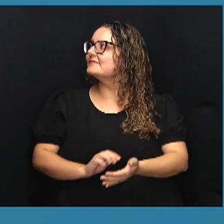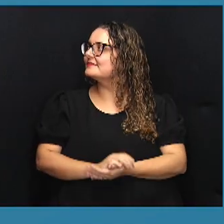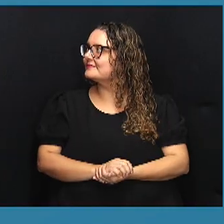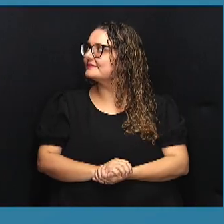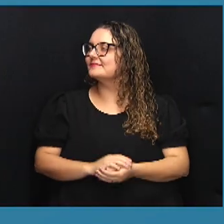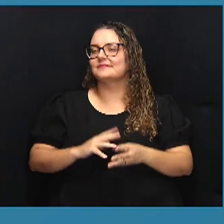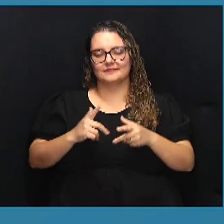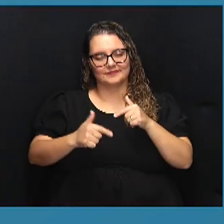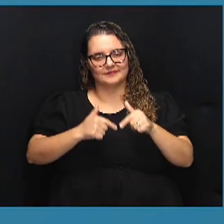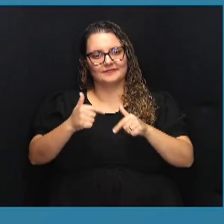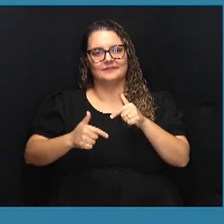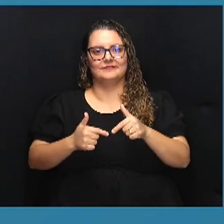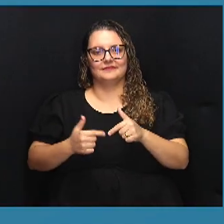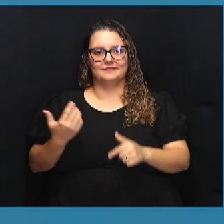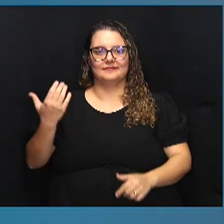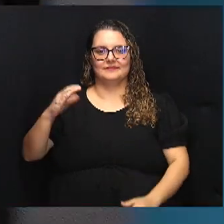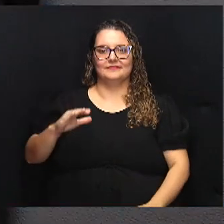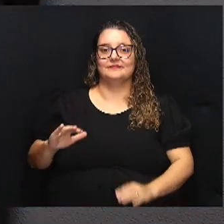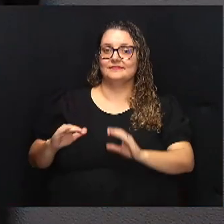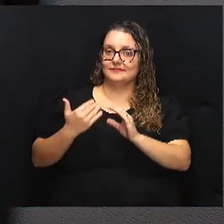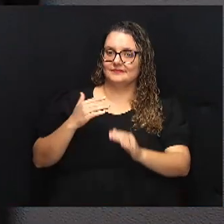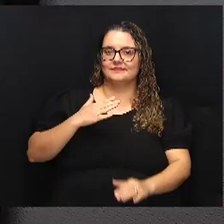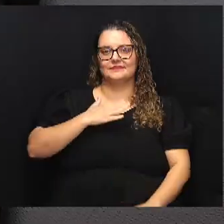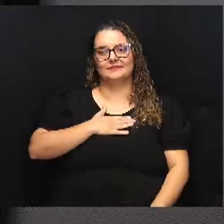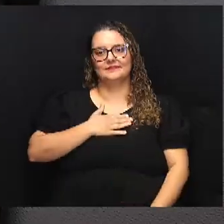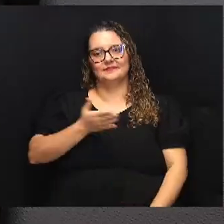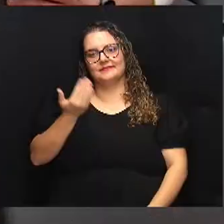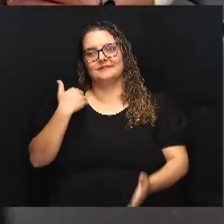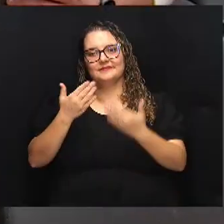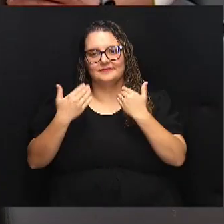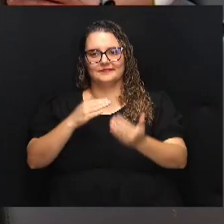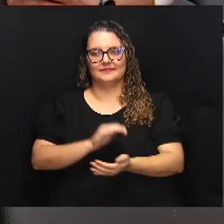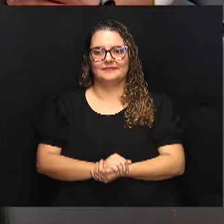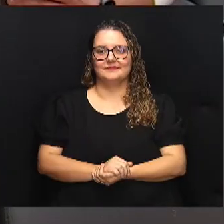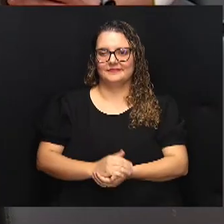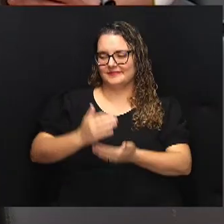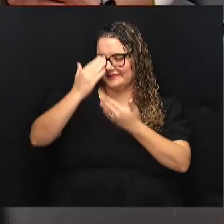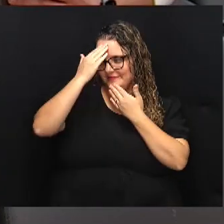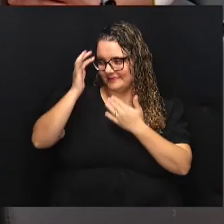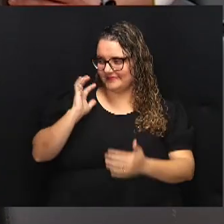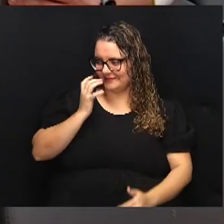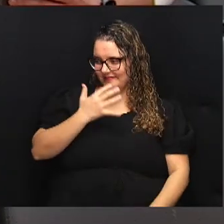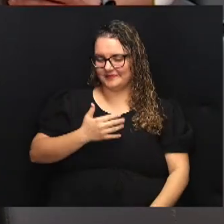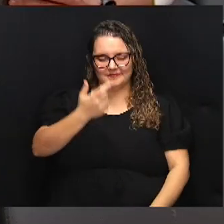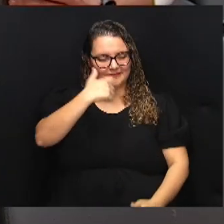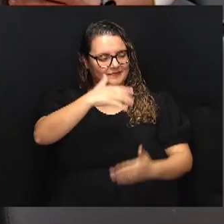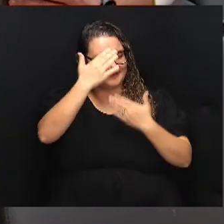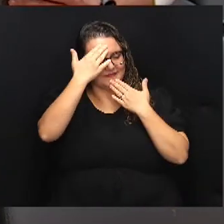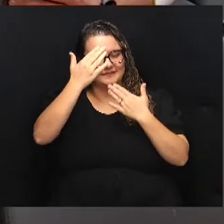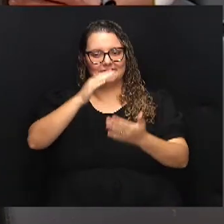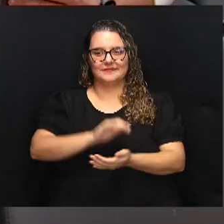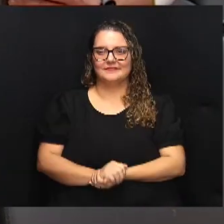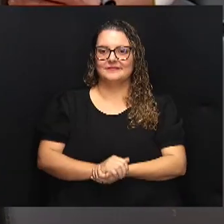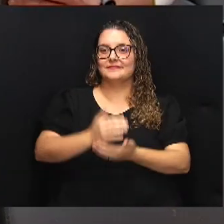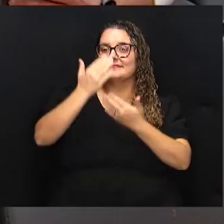todo o trabalho lá que a gente coloca. Mande uma mensagem para mim, vamos conversar. Herbert, muito obrigado, viu? Eu que agradeço. E eu